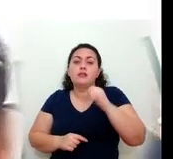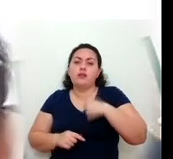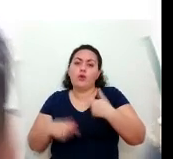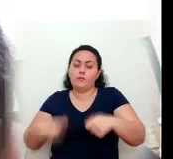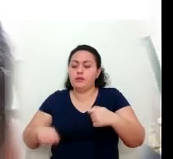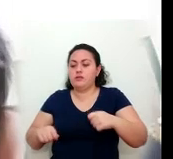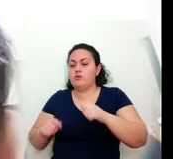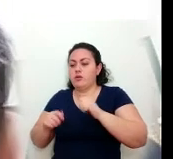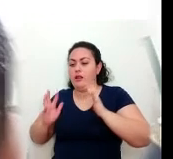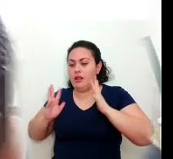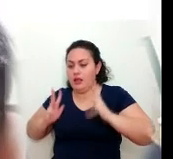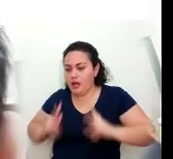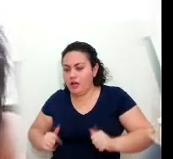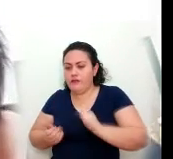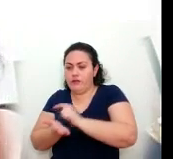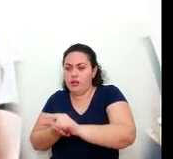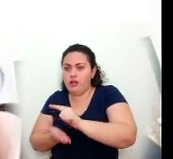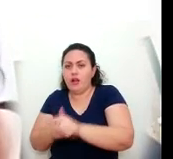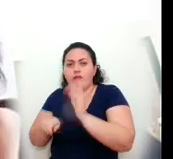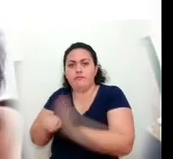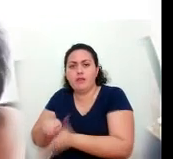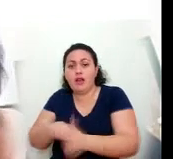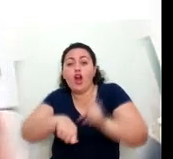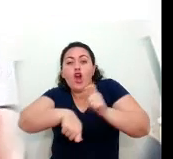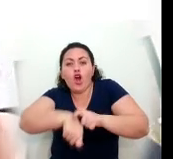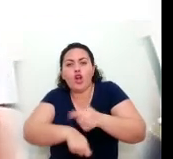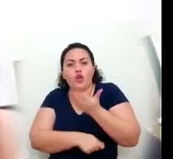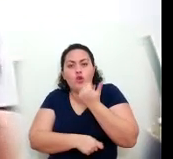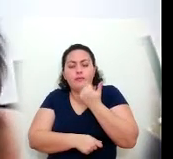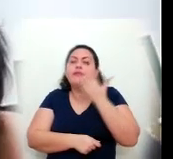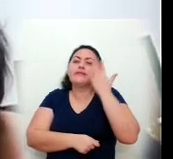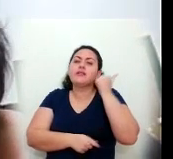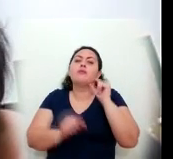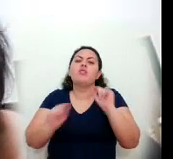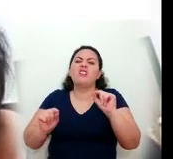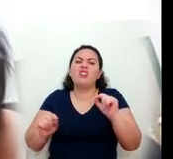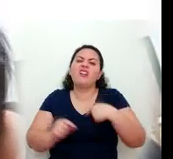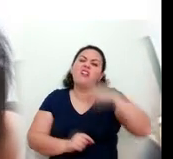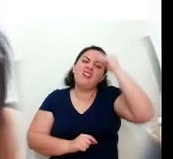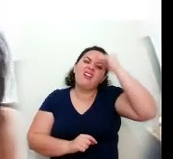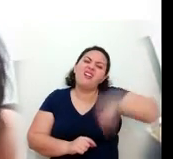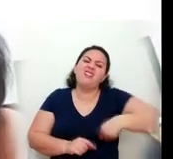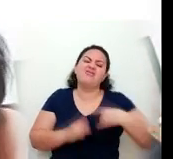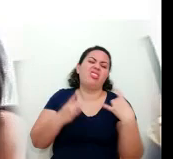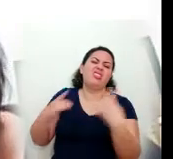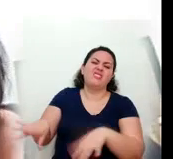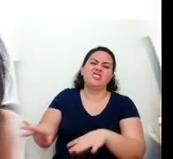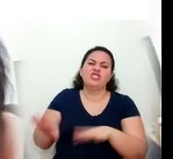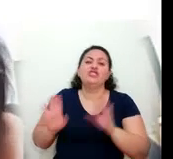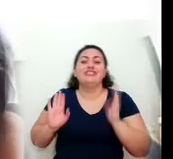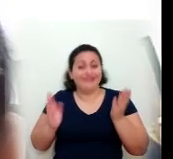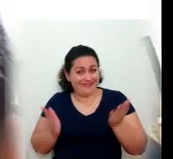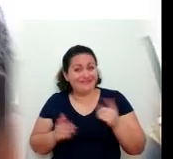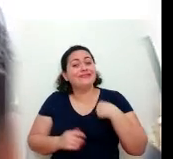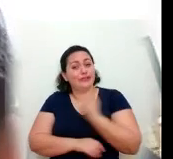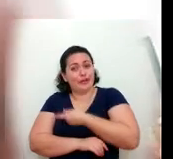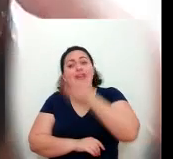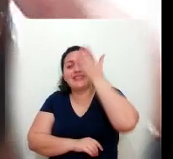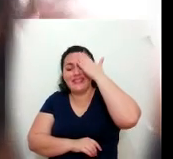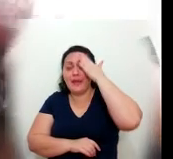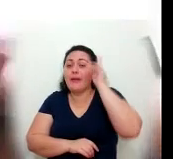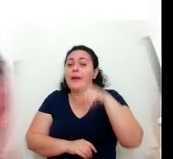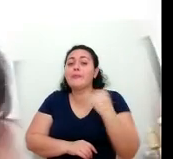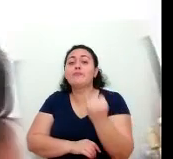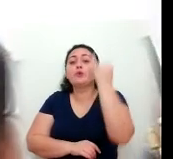descascar, picar, tudo na hora que vai comer, a gente sabe que também as pessoas acabam deixando de lado, porque dá preguiça. Né? Então é